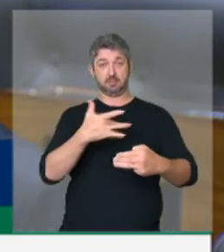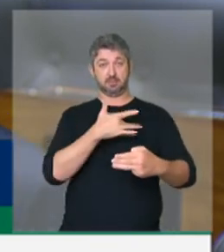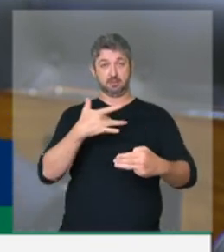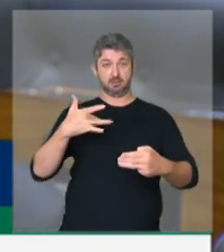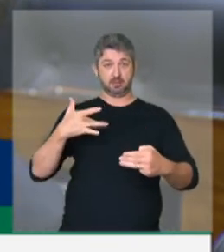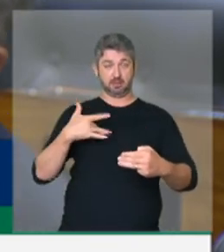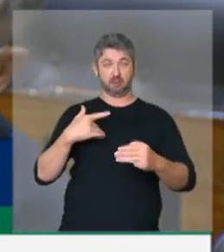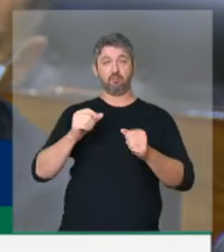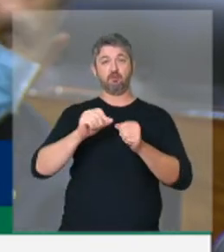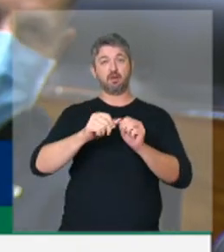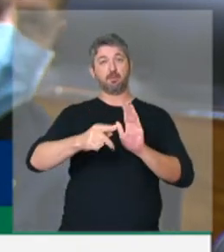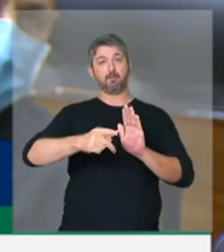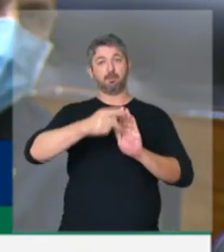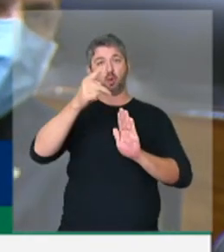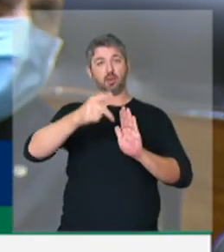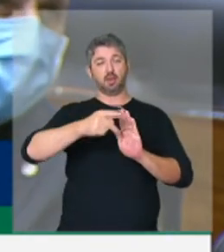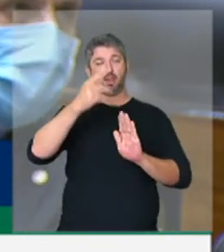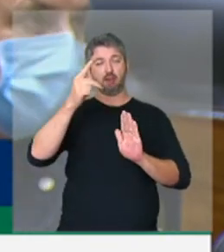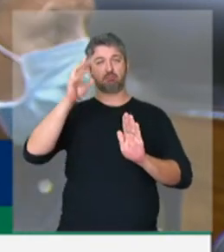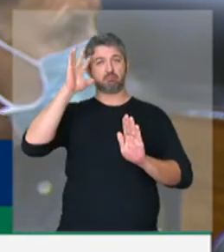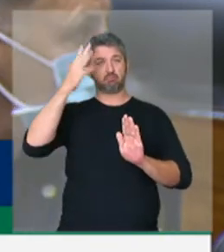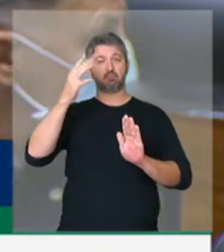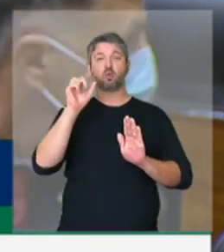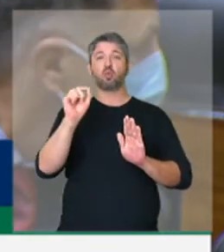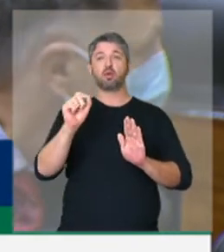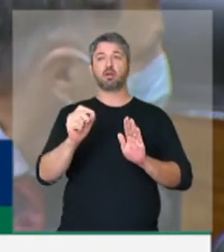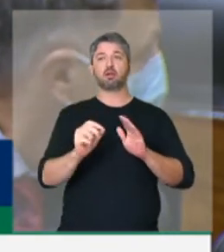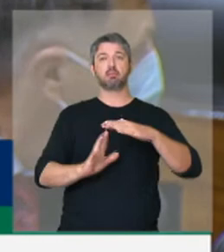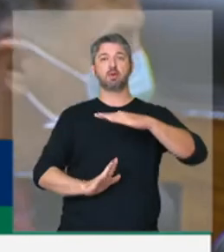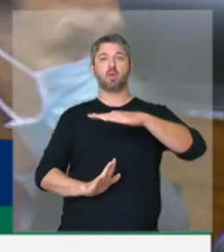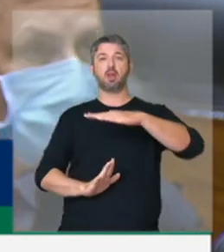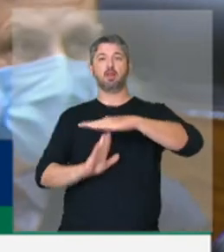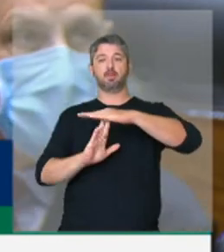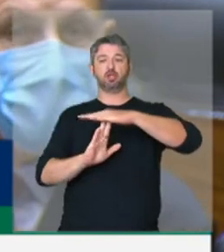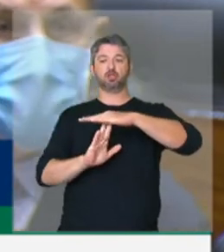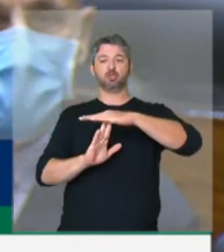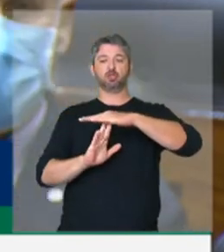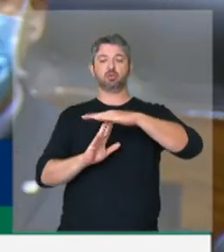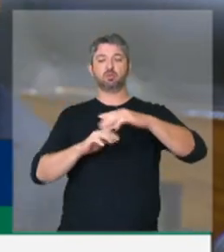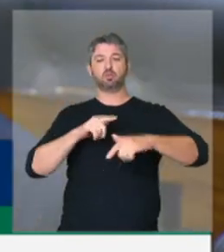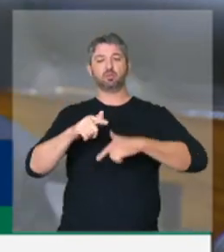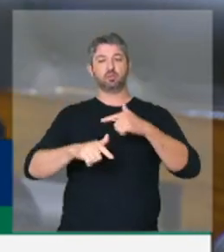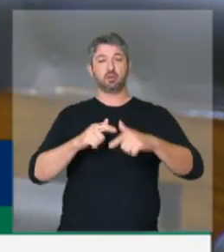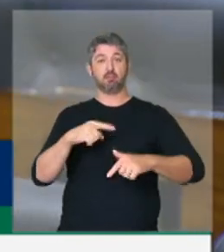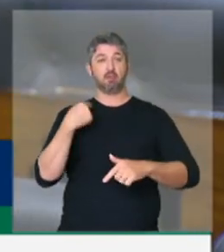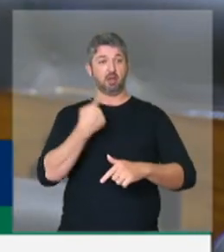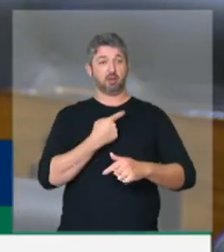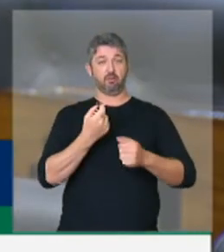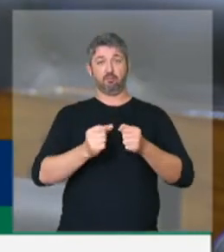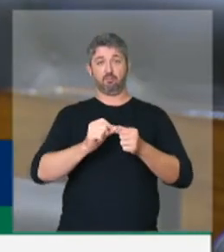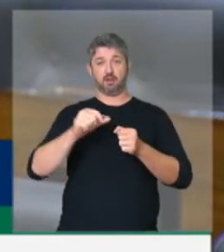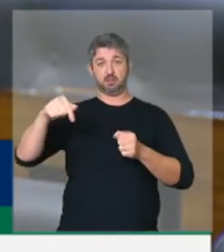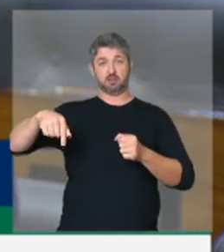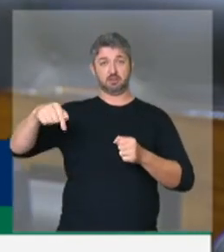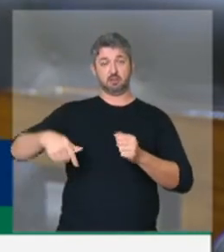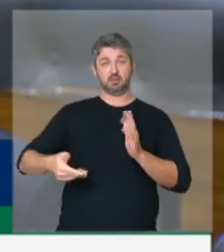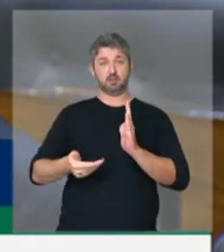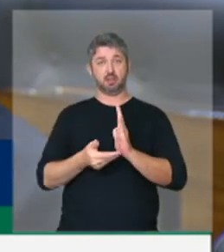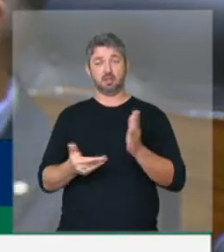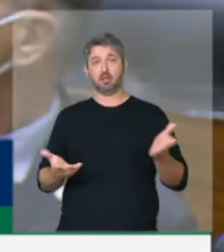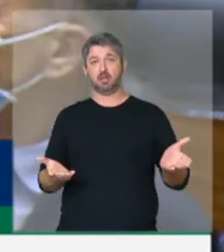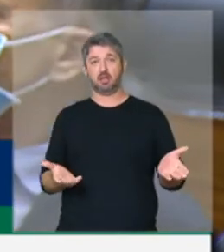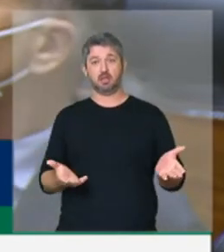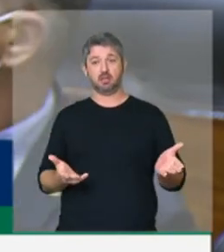uma portaria, decidiu criar um teto para a ação que nós criamos aqui na Câmara